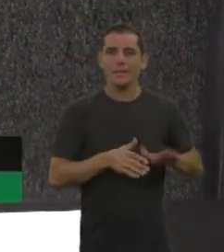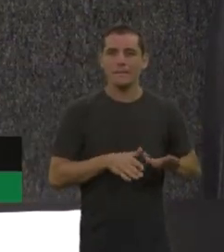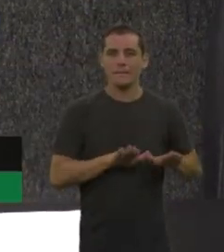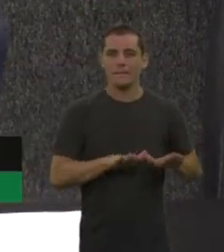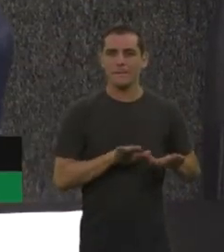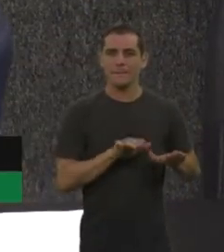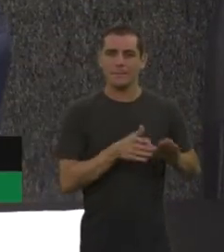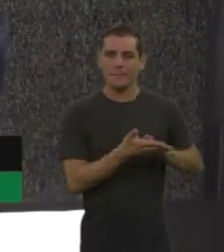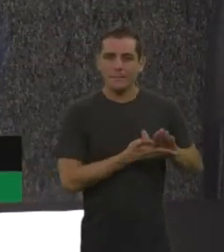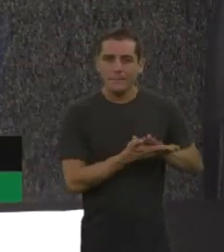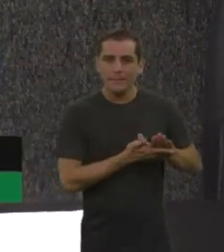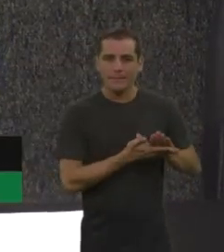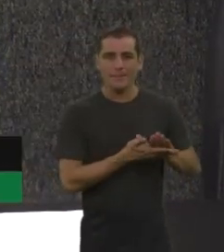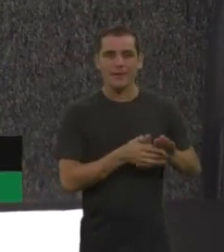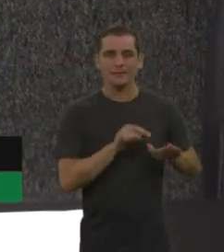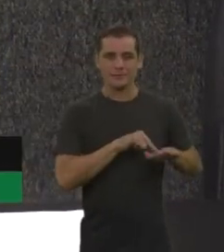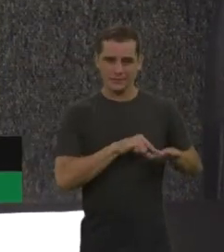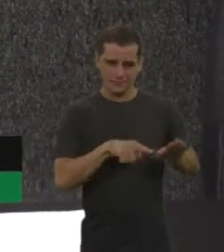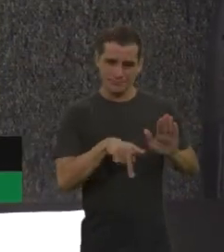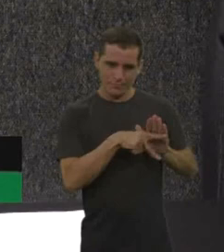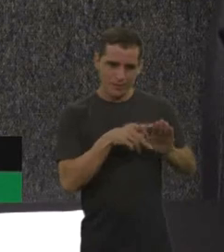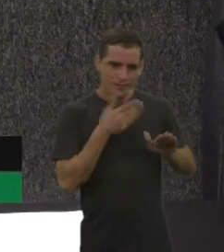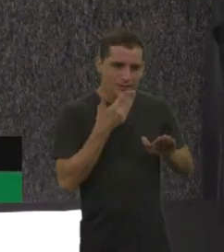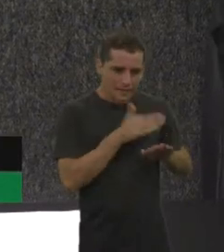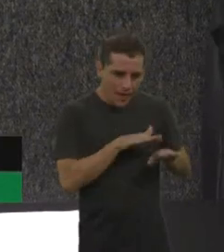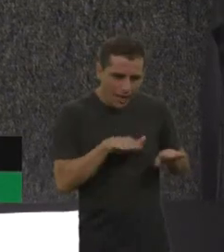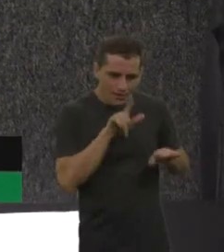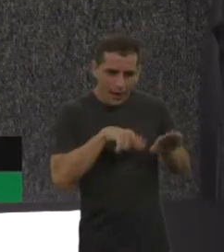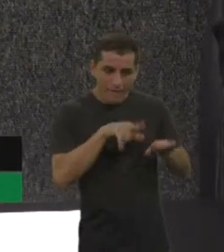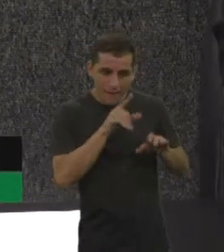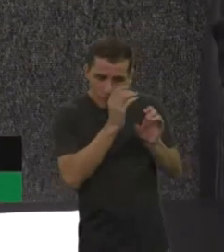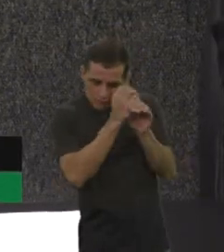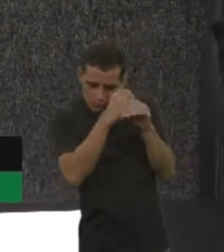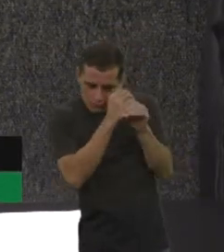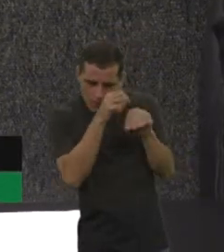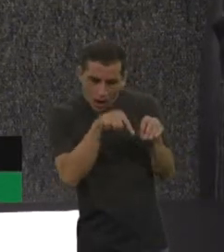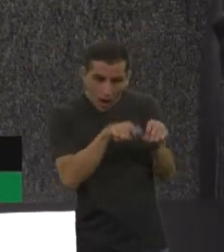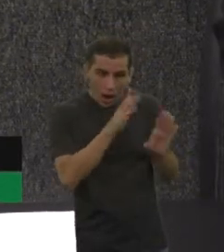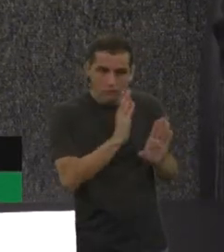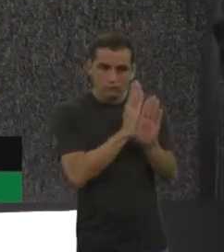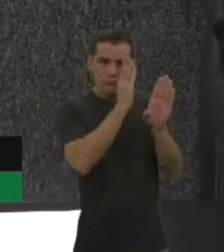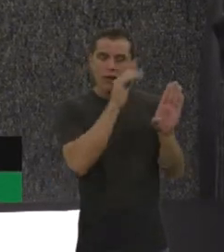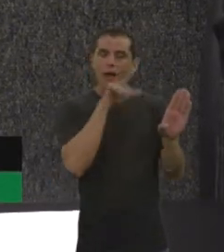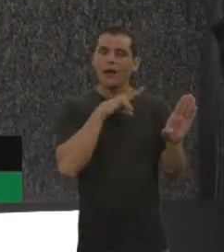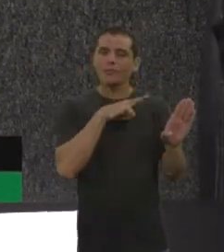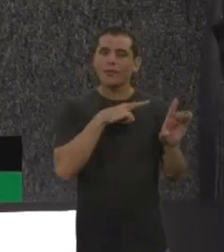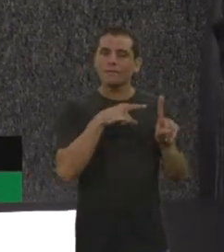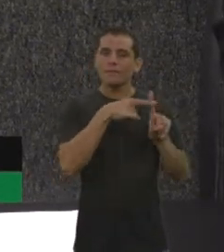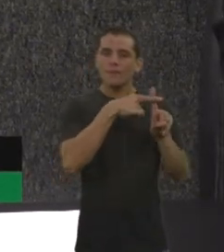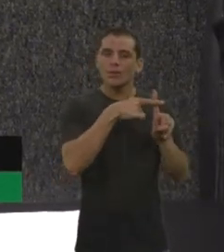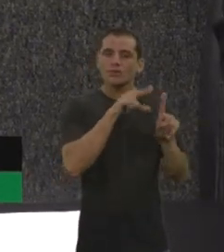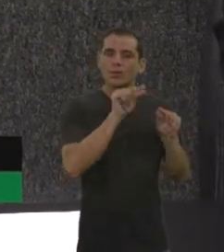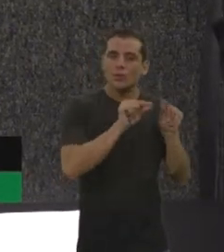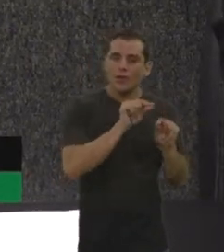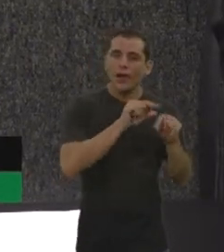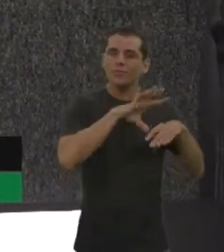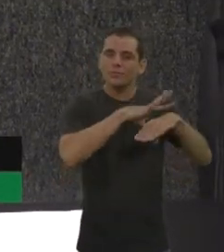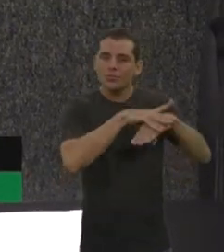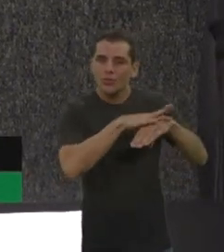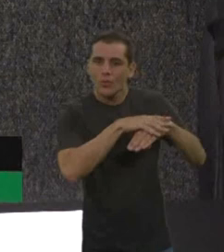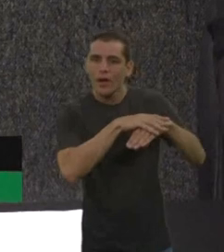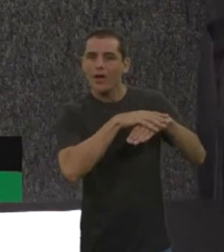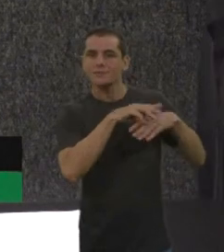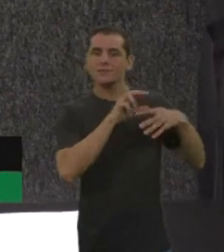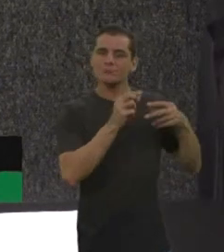dão positivo. Muitas vezes esses testes ficam lá com aonde que são colhidos os testes, volta